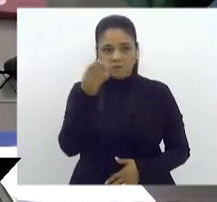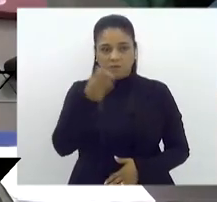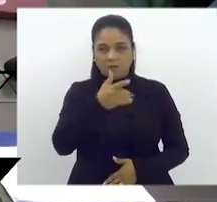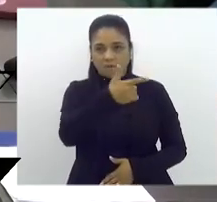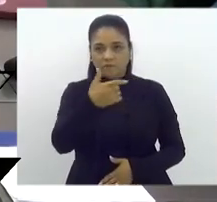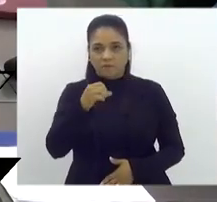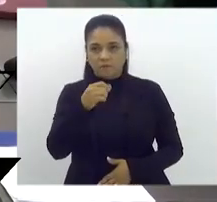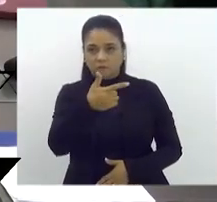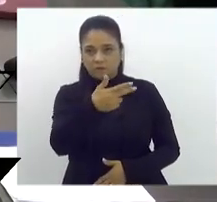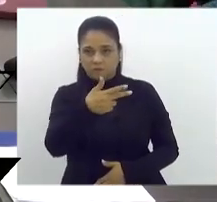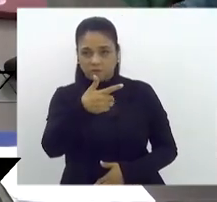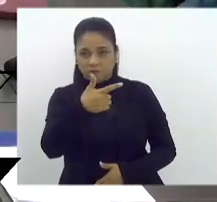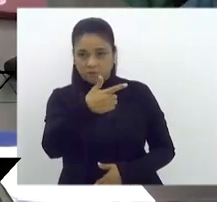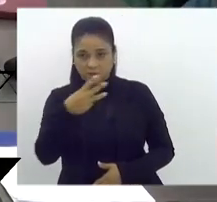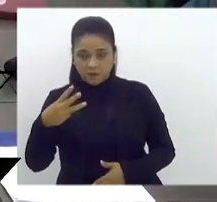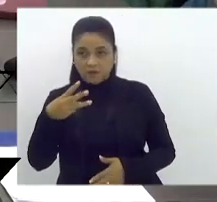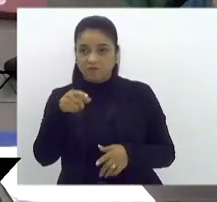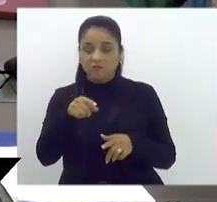Monitoramento de Estradas e Encostas,